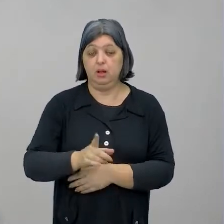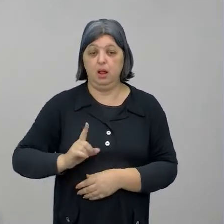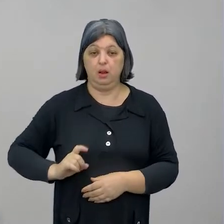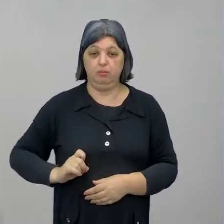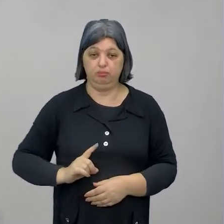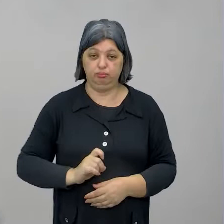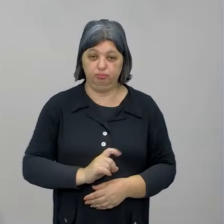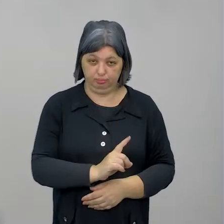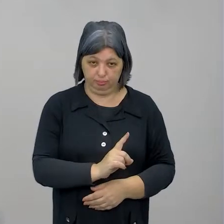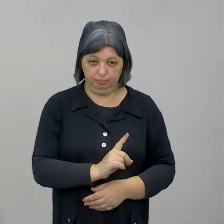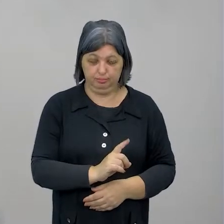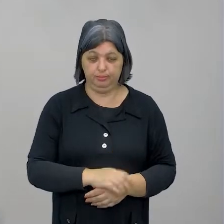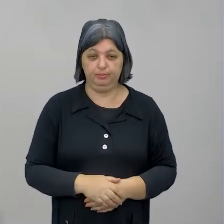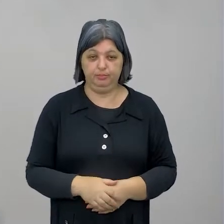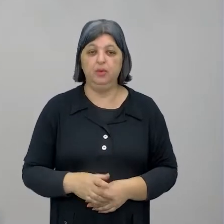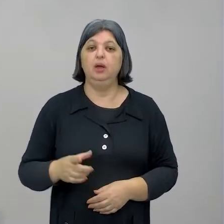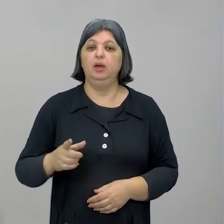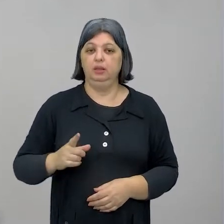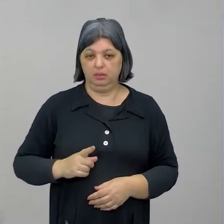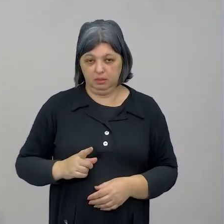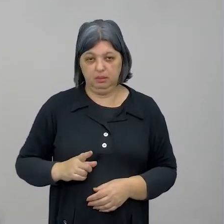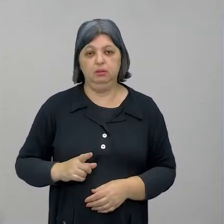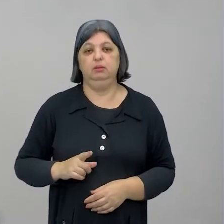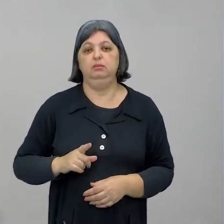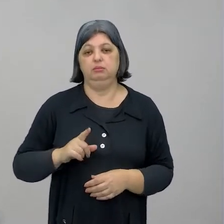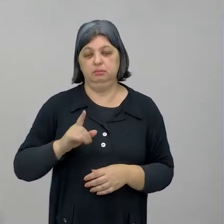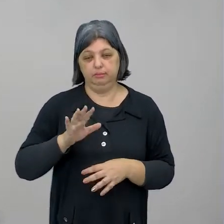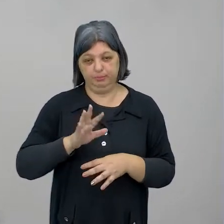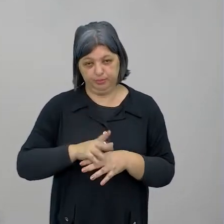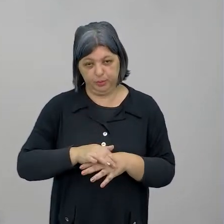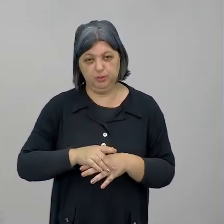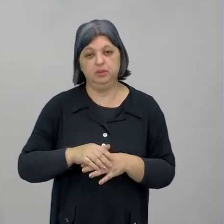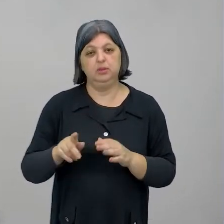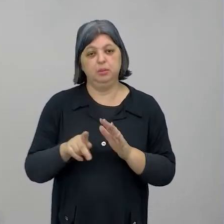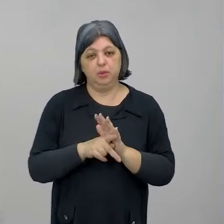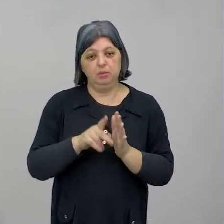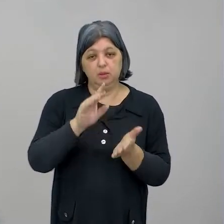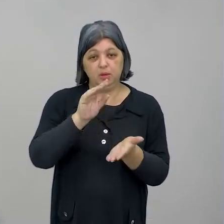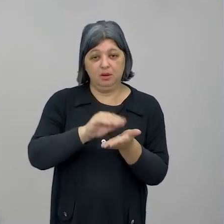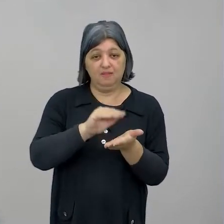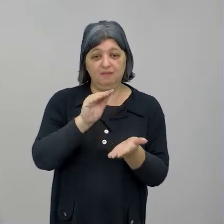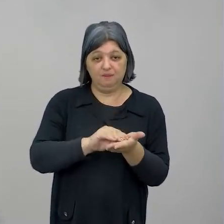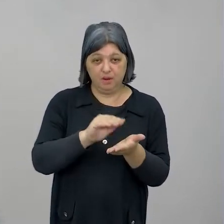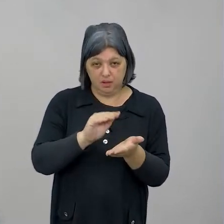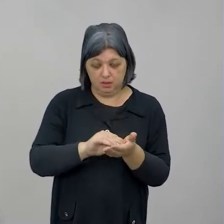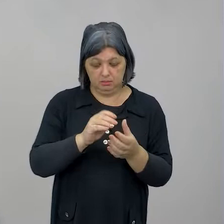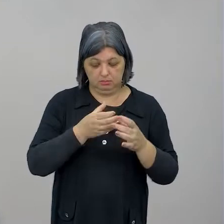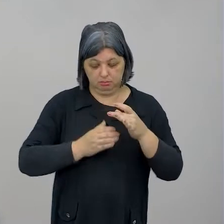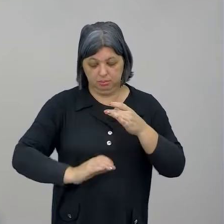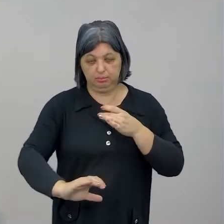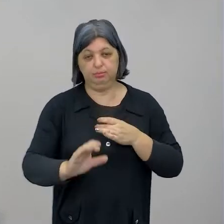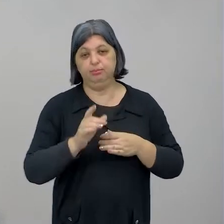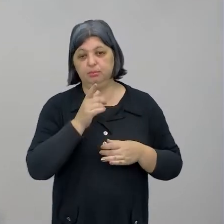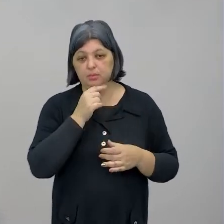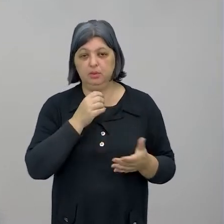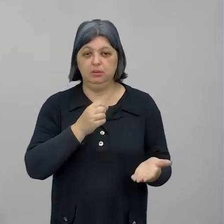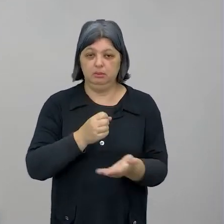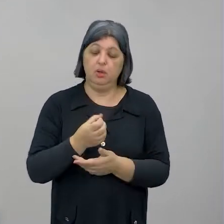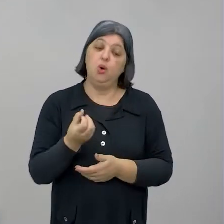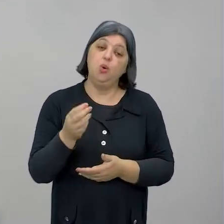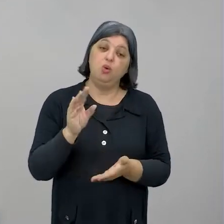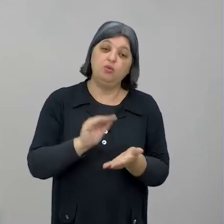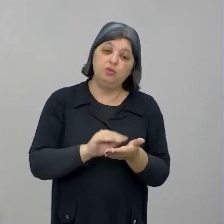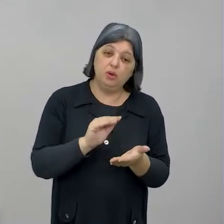verminoses, elas então são doenças relacionadas a essa questão da falta de saneamento básico ou falta mesmo de